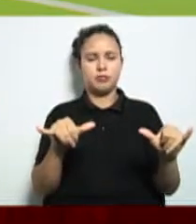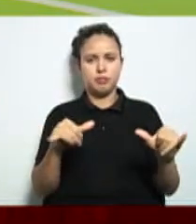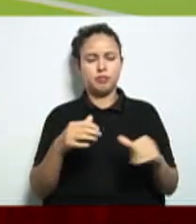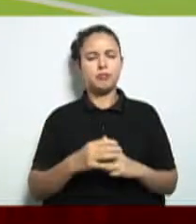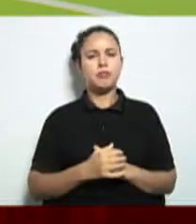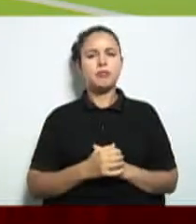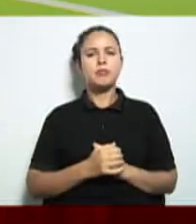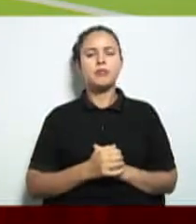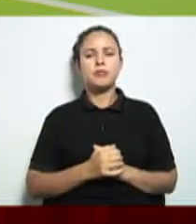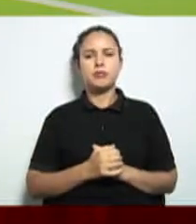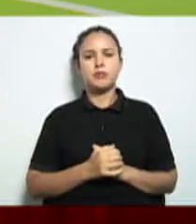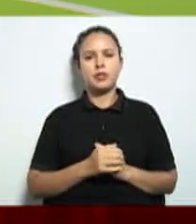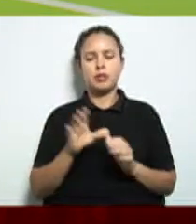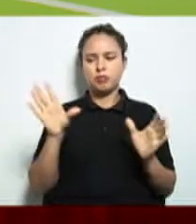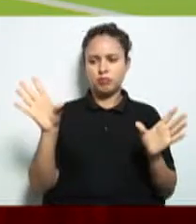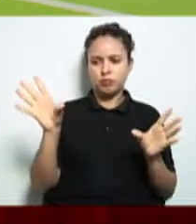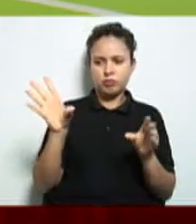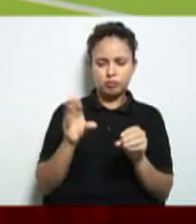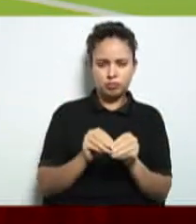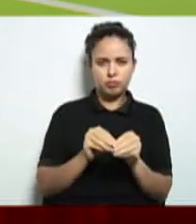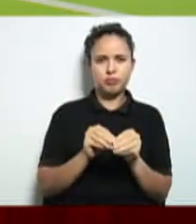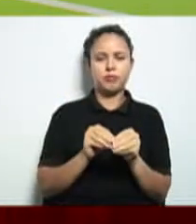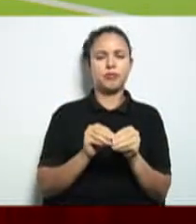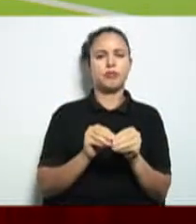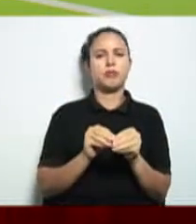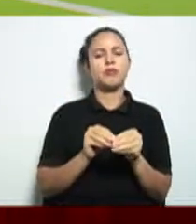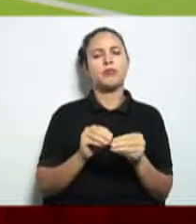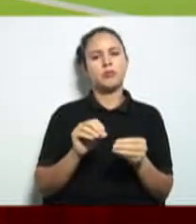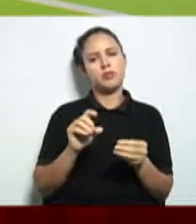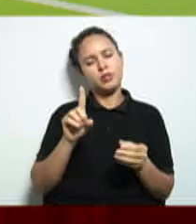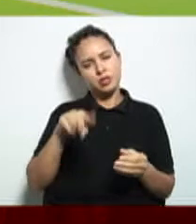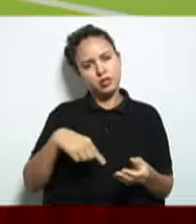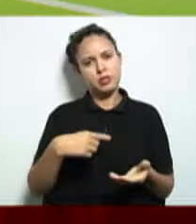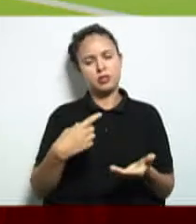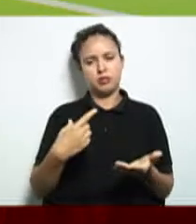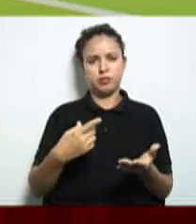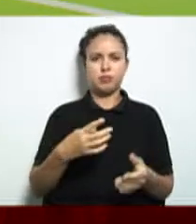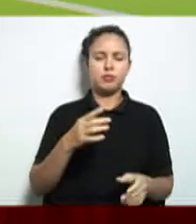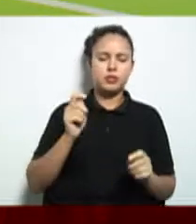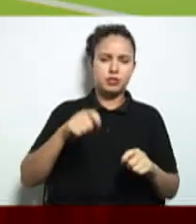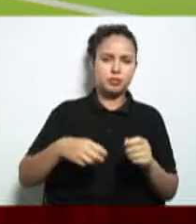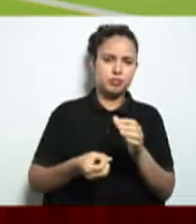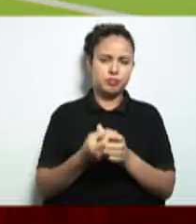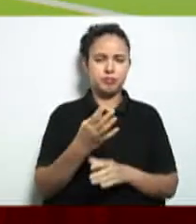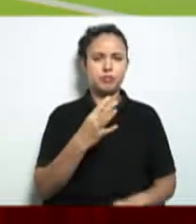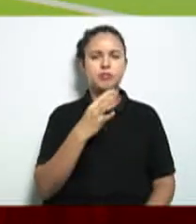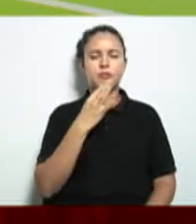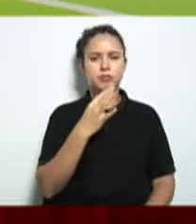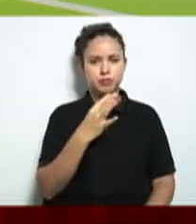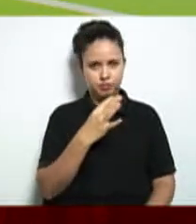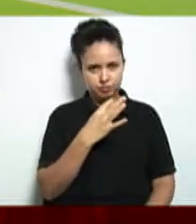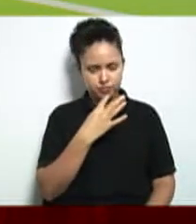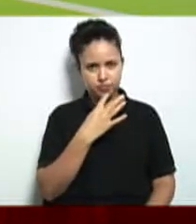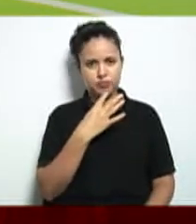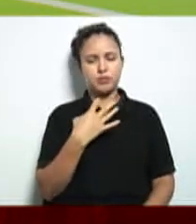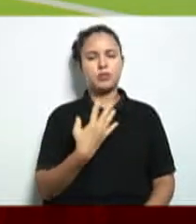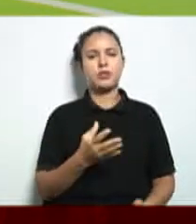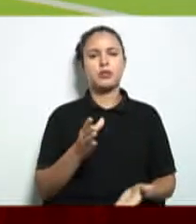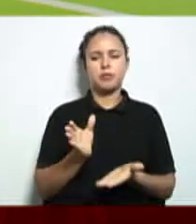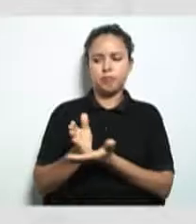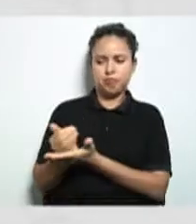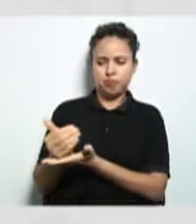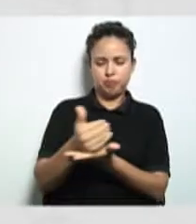processos e vou sintetizar essa informação. Aí eu tenho a construção do meu conhecimento. E para coletar esses dados, nós temos